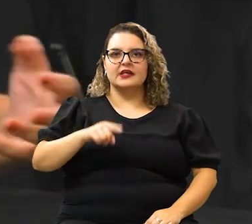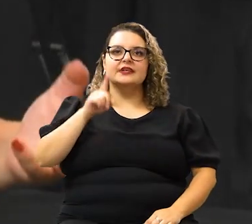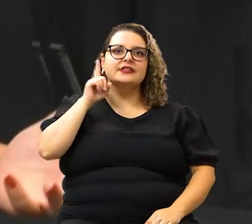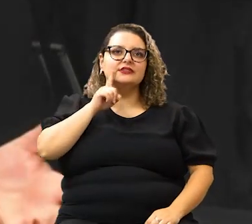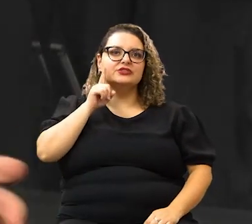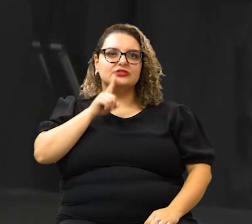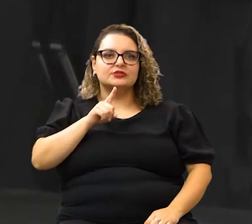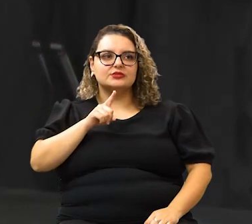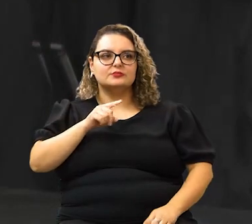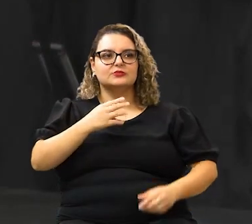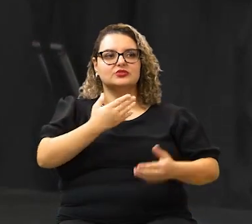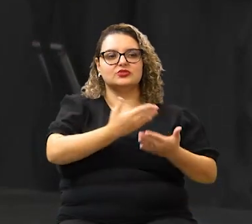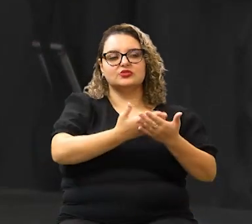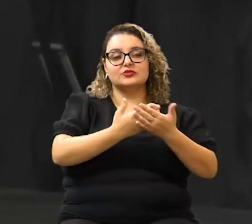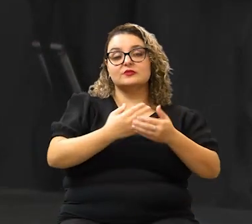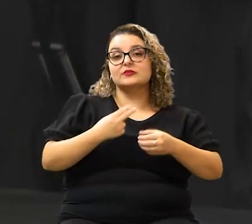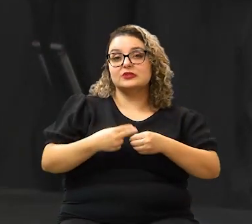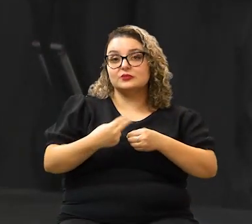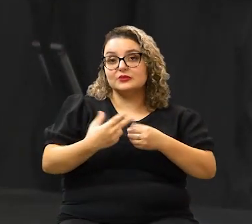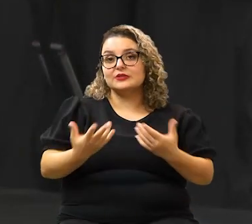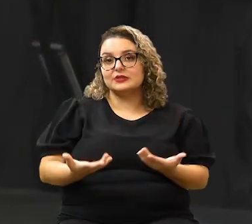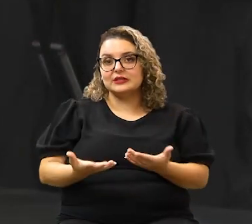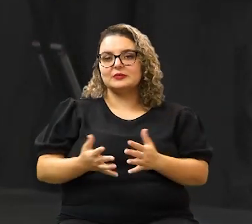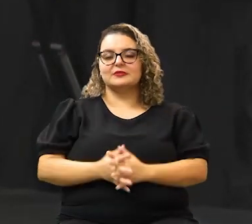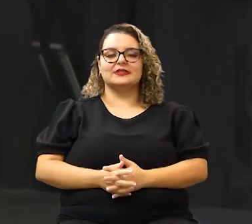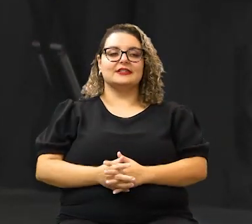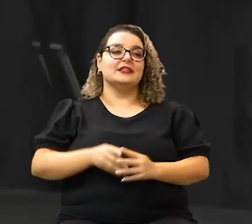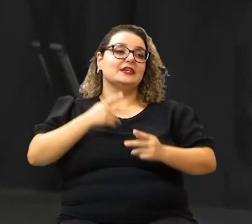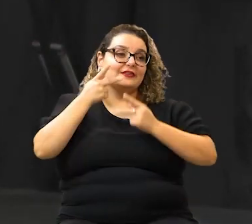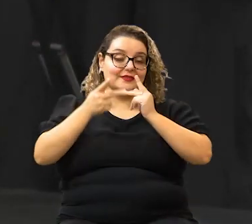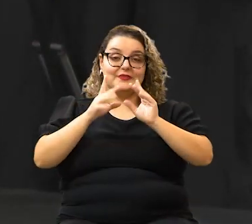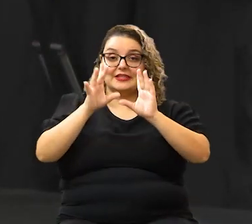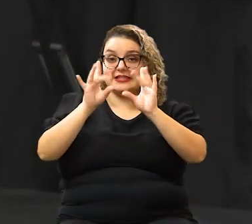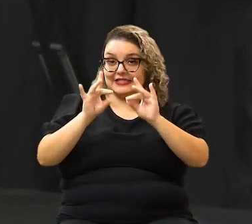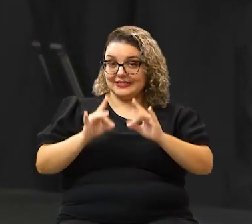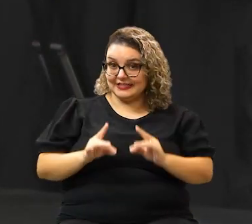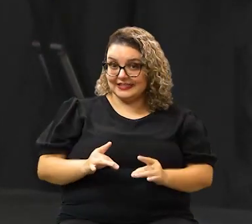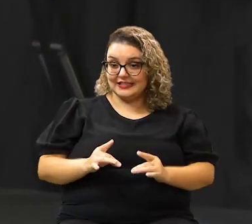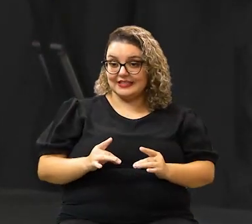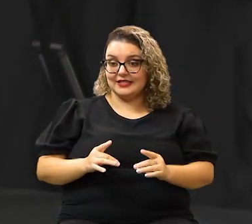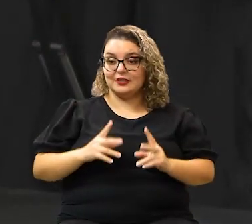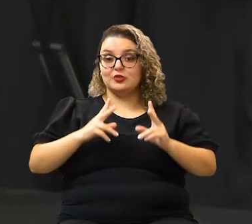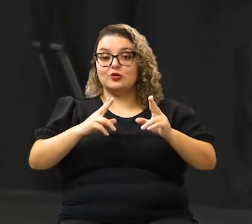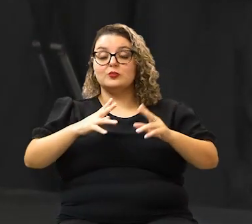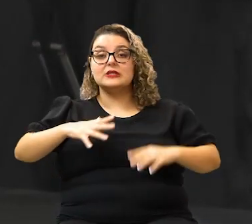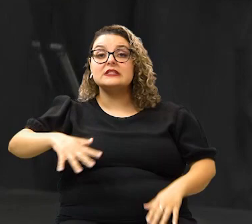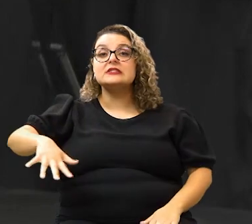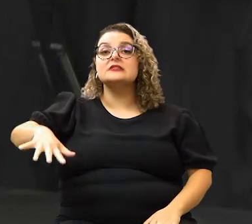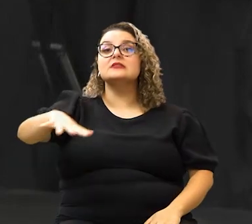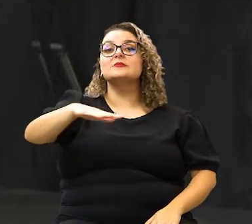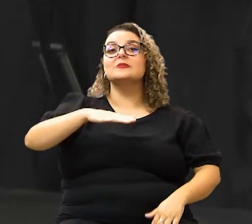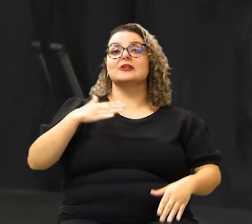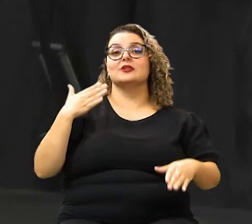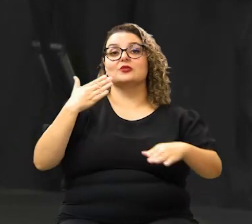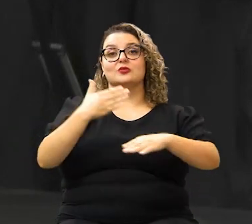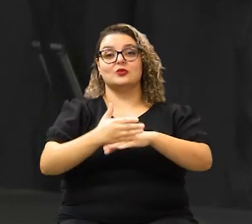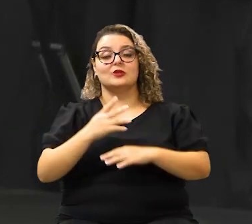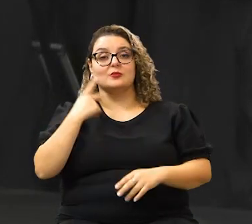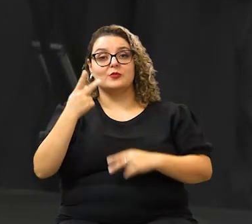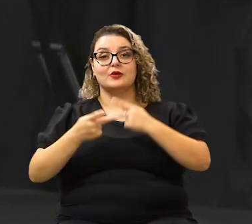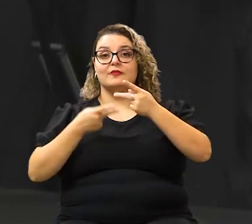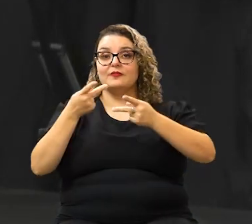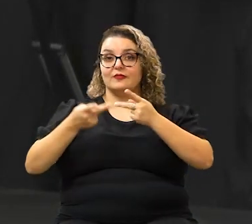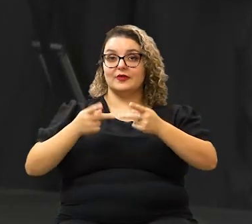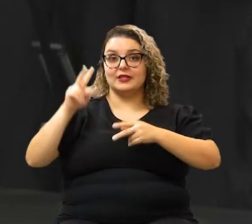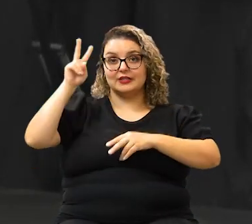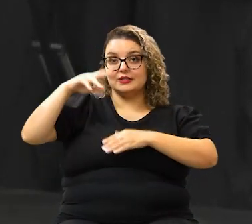Americana, estudava aqui na Unicamp e tudo mais, e agora ela vai contar e detalhar como neste universo ela entrou na política, falar um pouquinho da